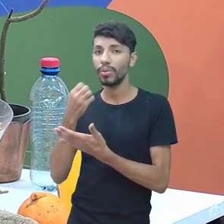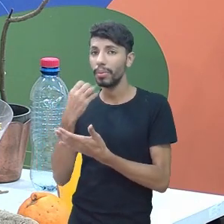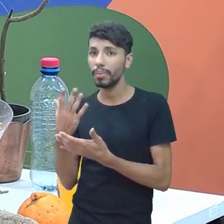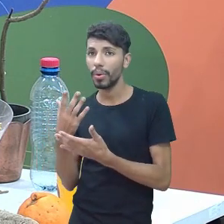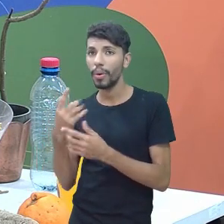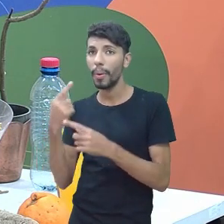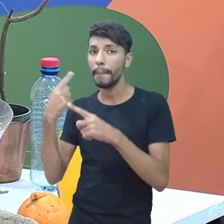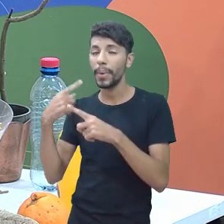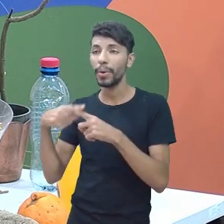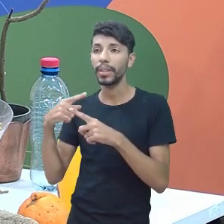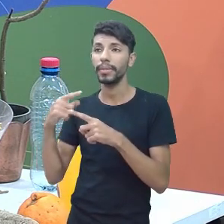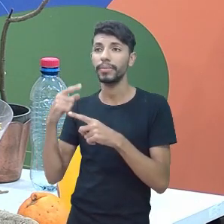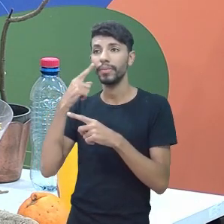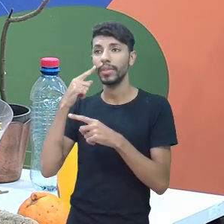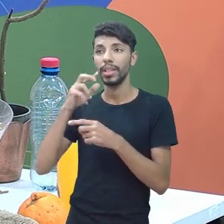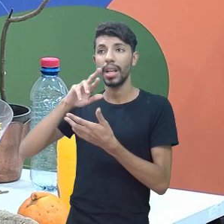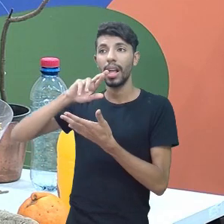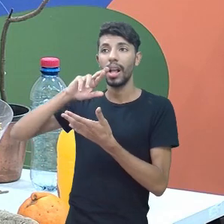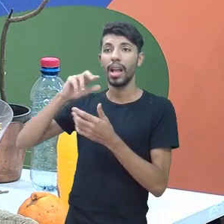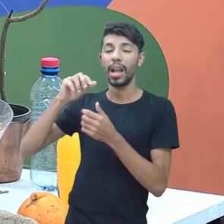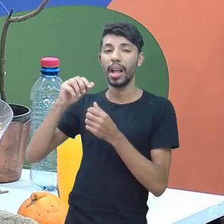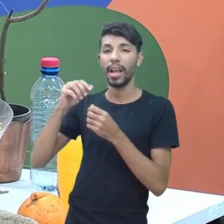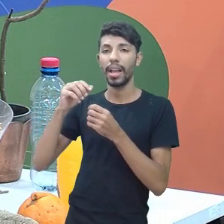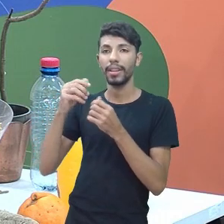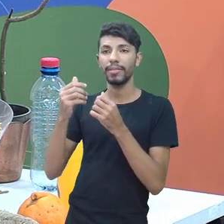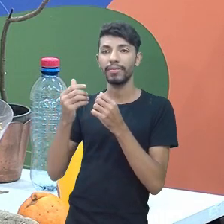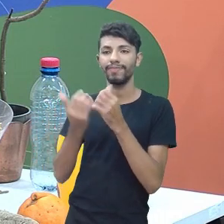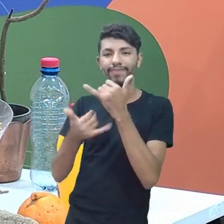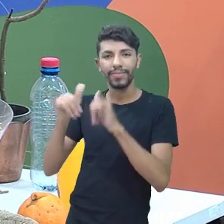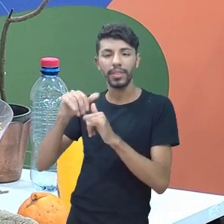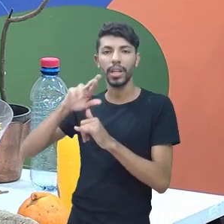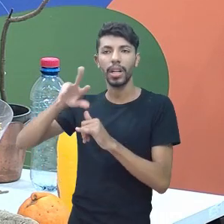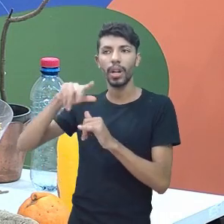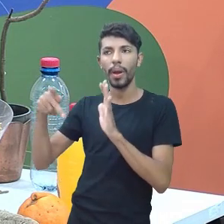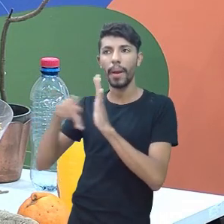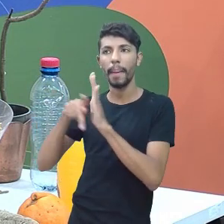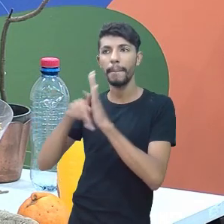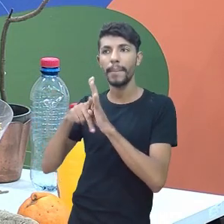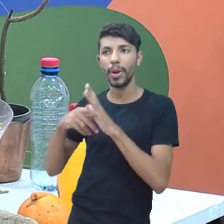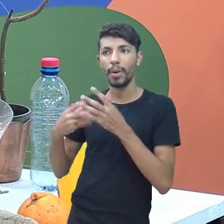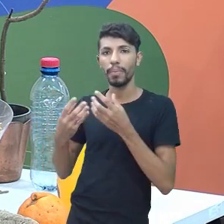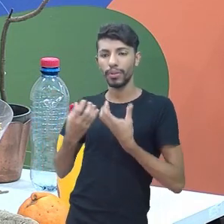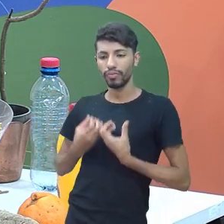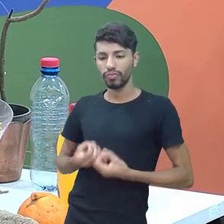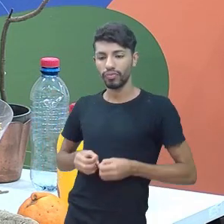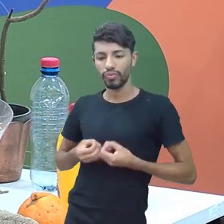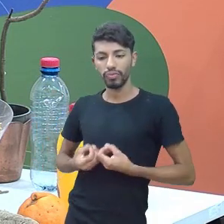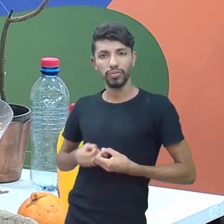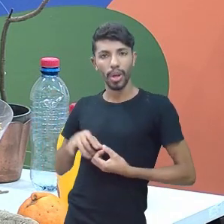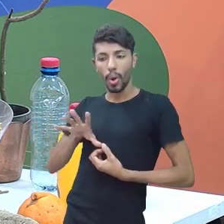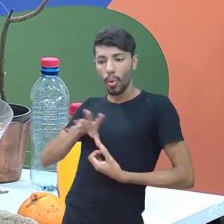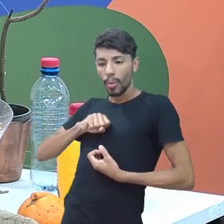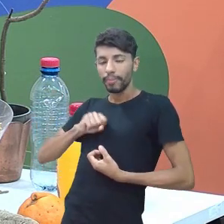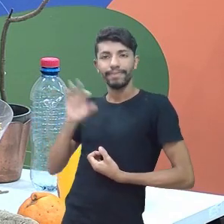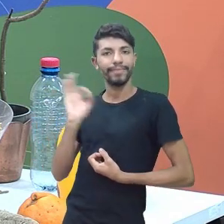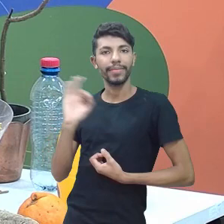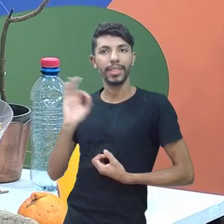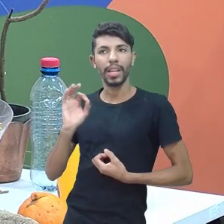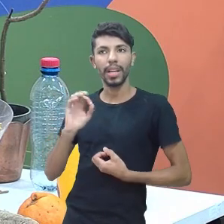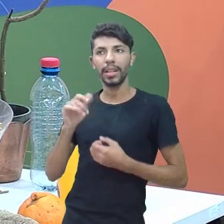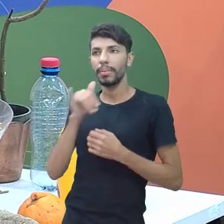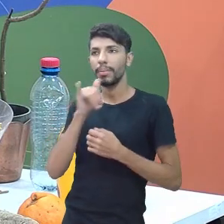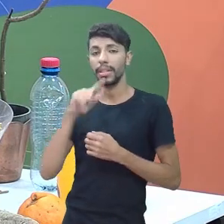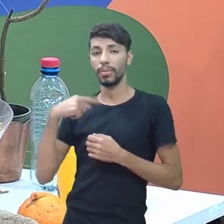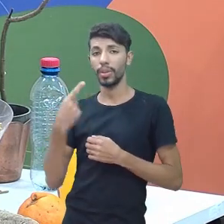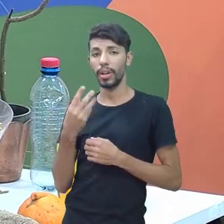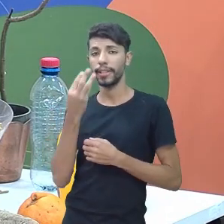essa substância, ela não é absorvida pelo organismo. A gente sente o sabor, mas o nosso sistema digestório não